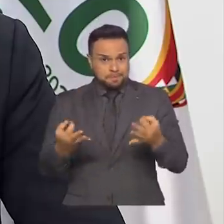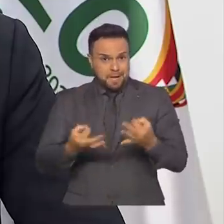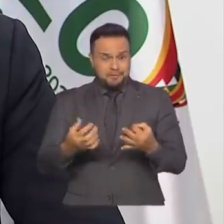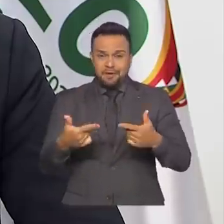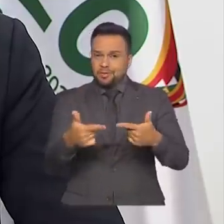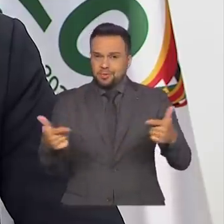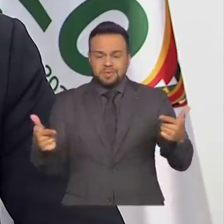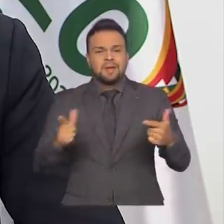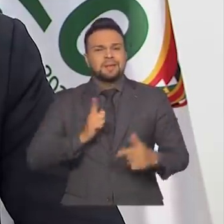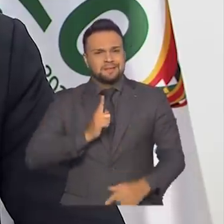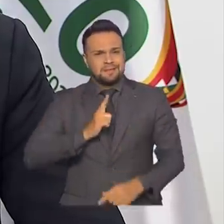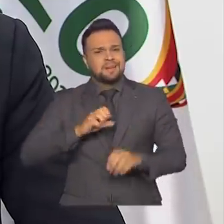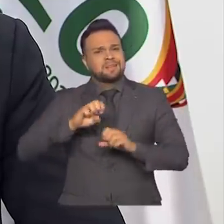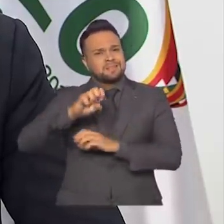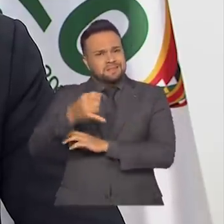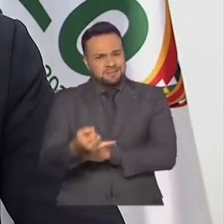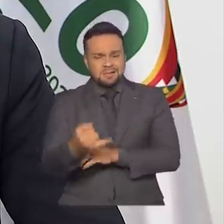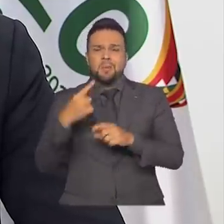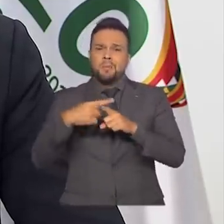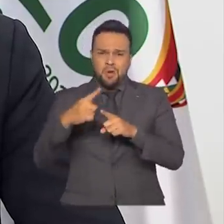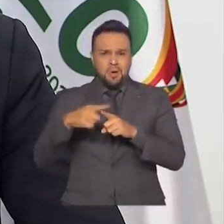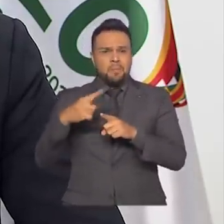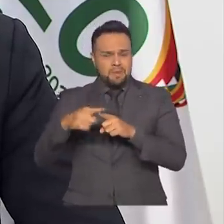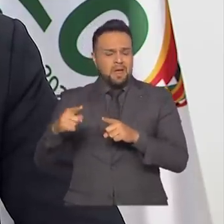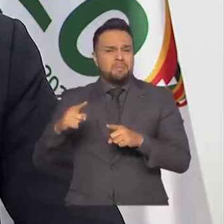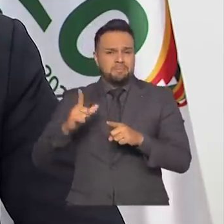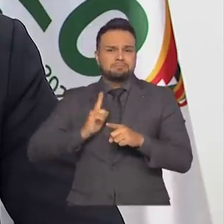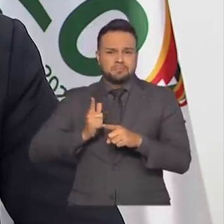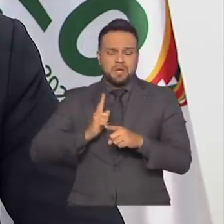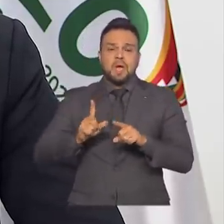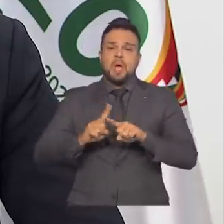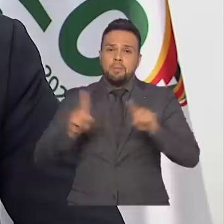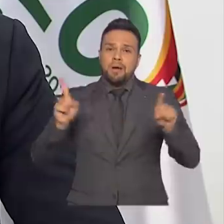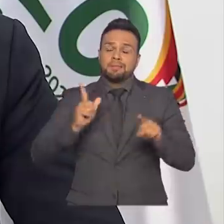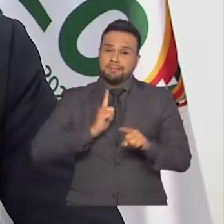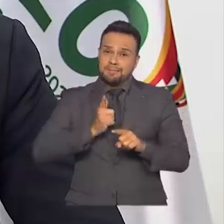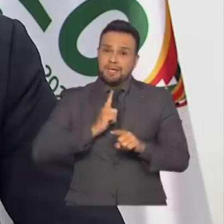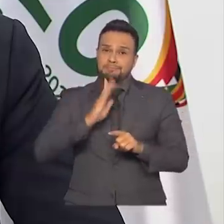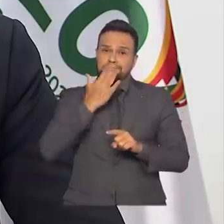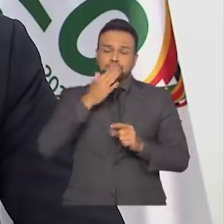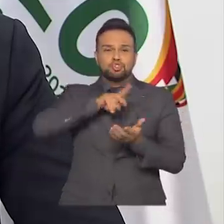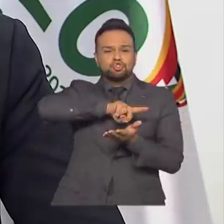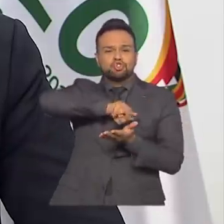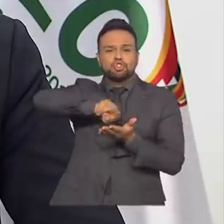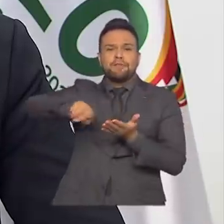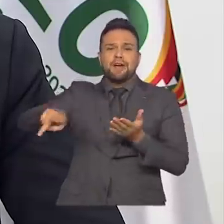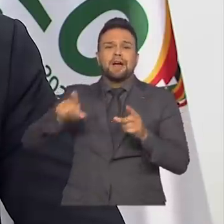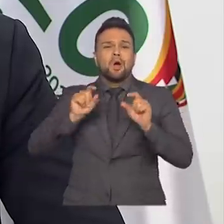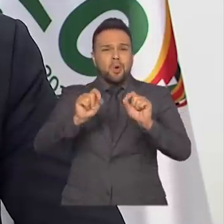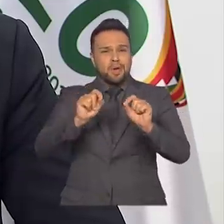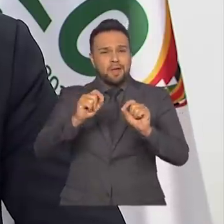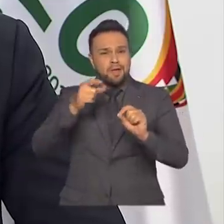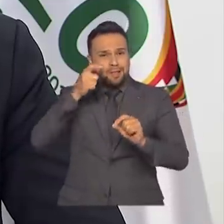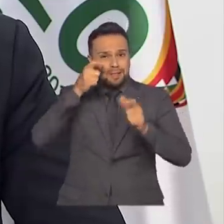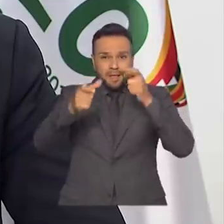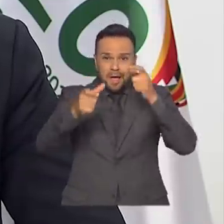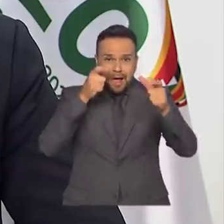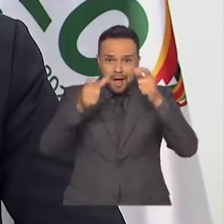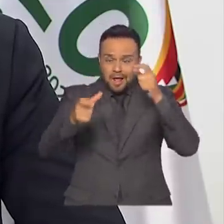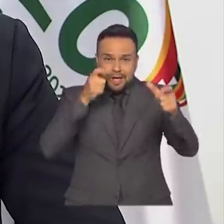Temos, sim, os nossos problemas. Existem diversos interesses para que se criem tensões entre